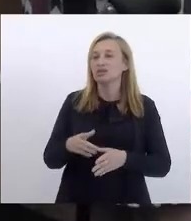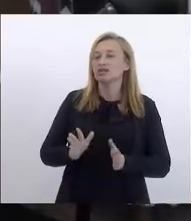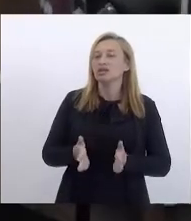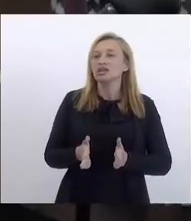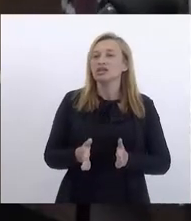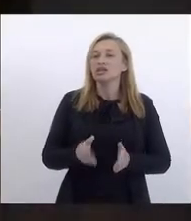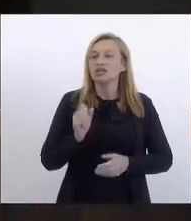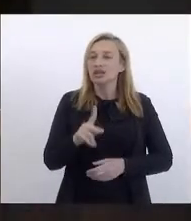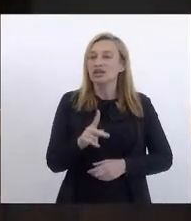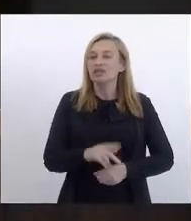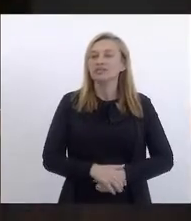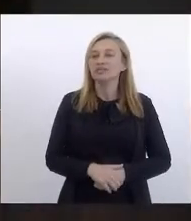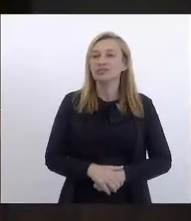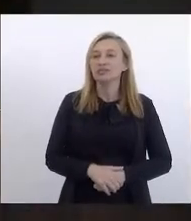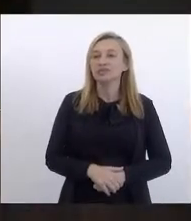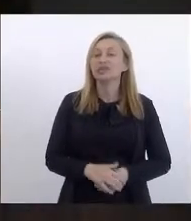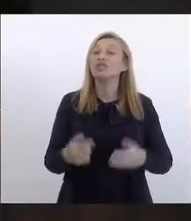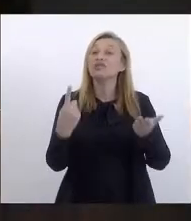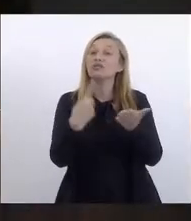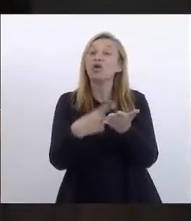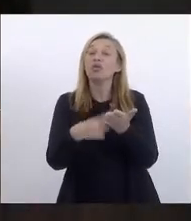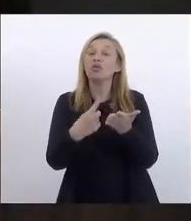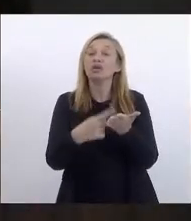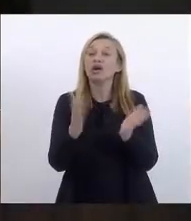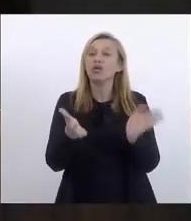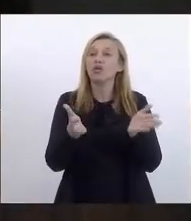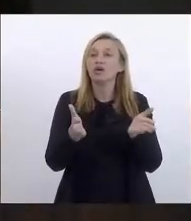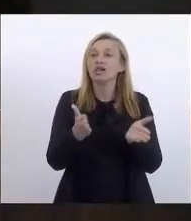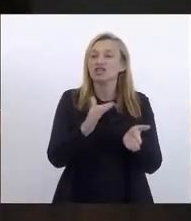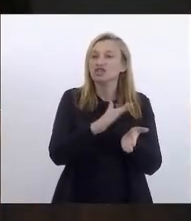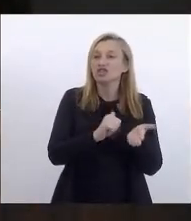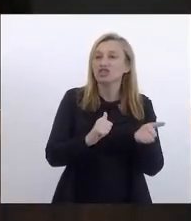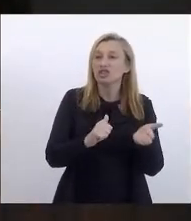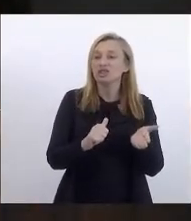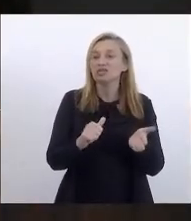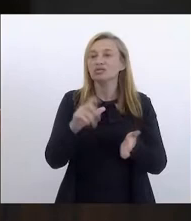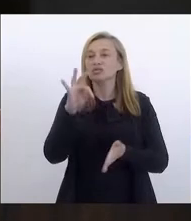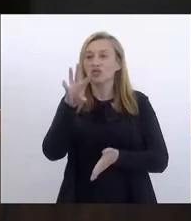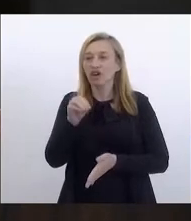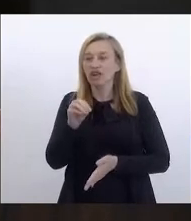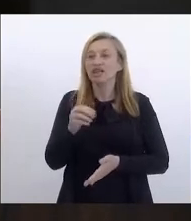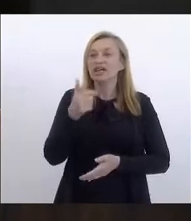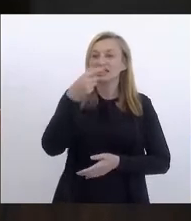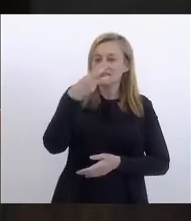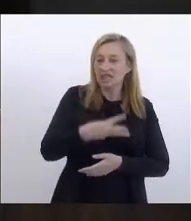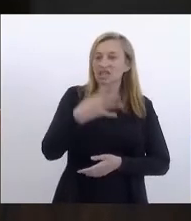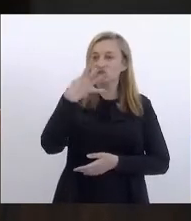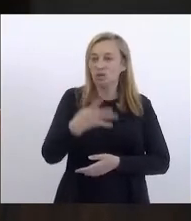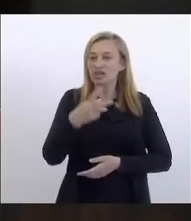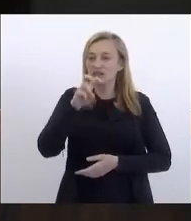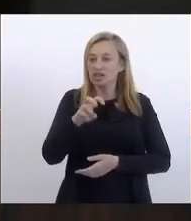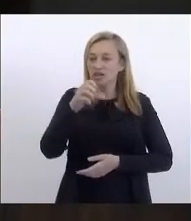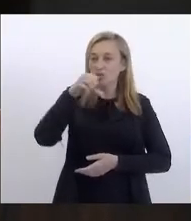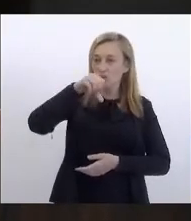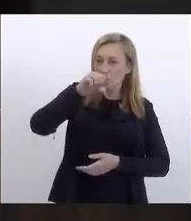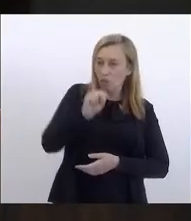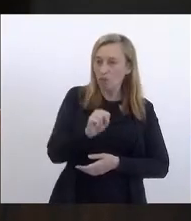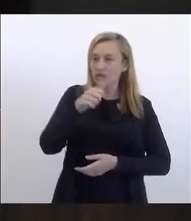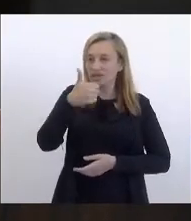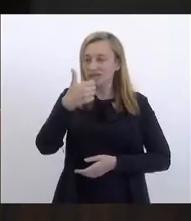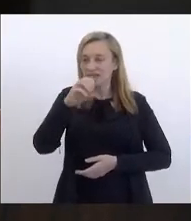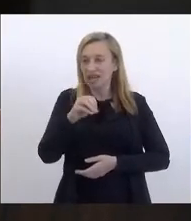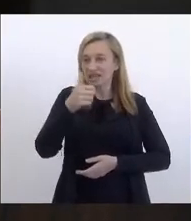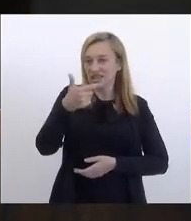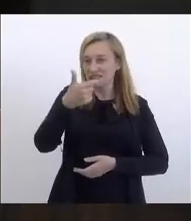então vamos agora aos acordos pela rejeição dos vetos 3 4 5 8 10 12 13 15